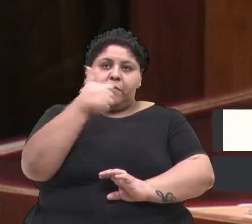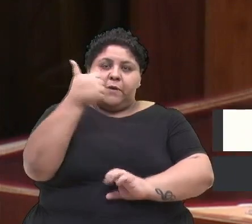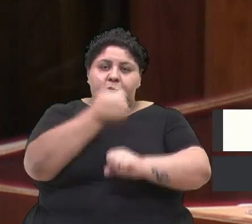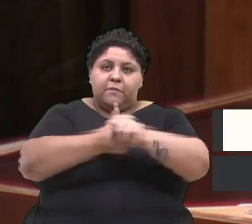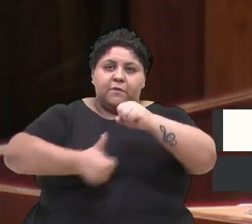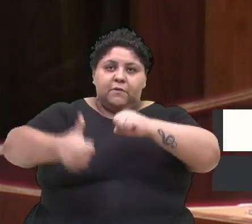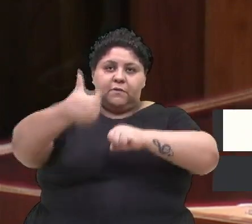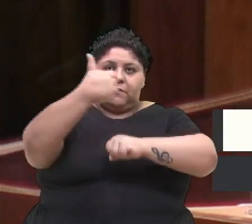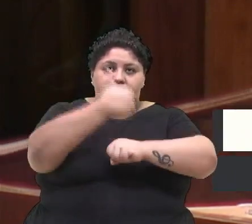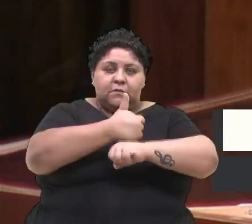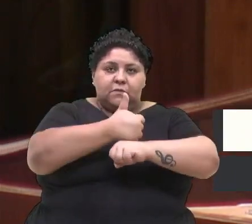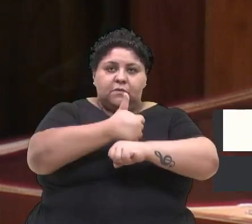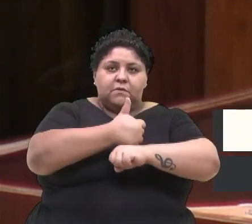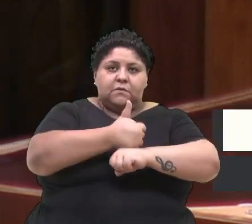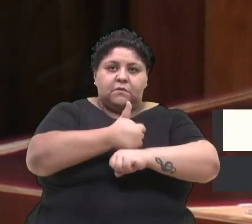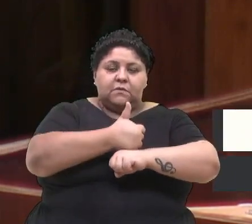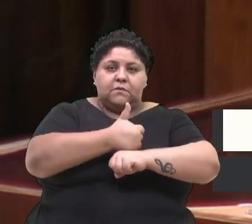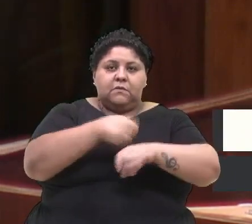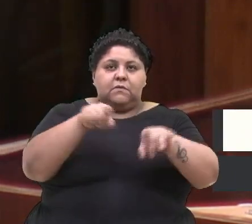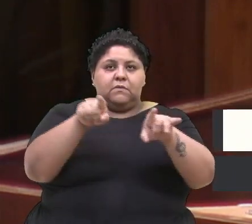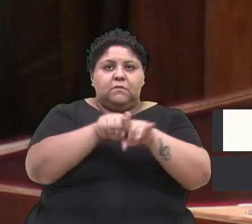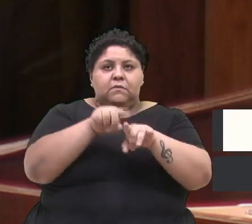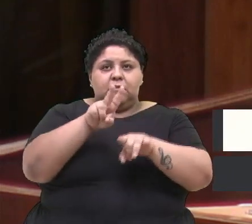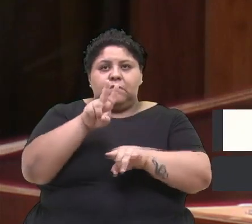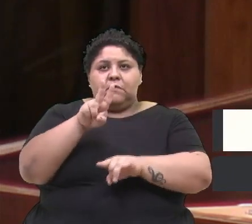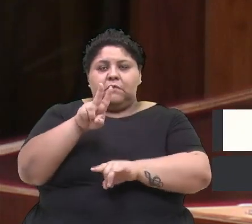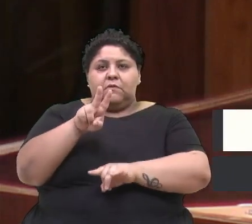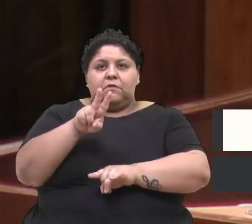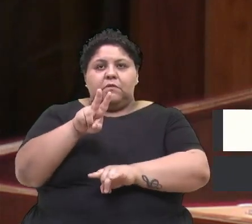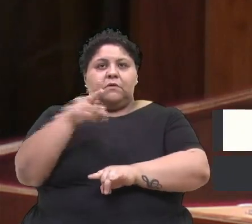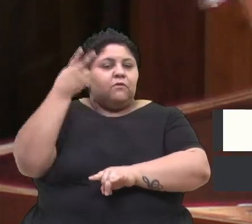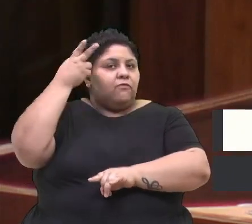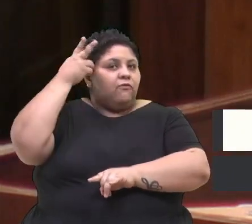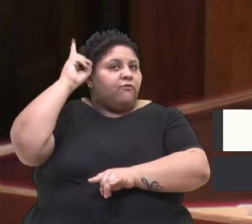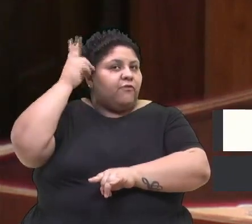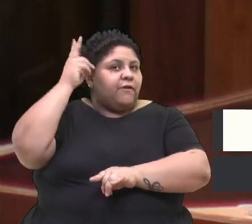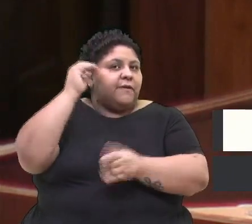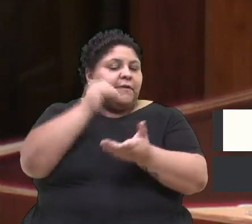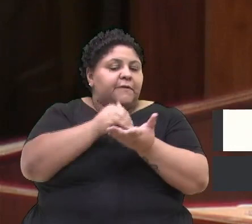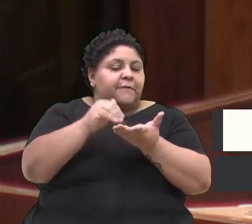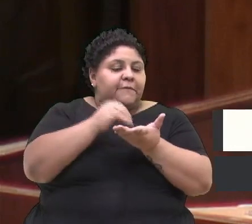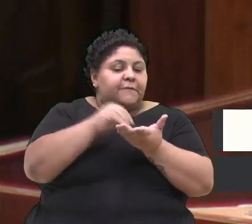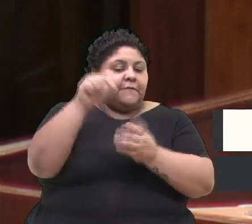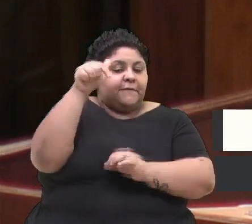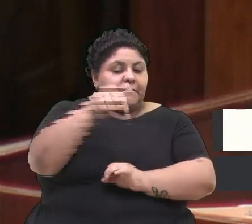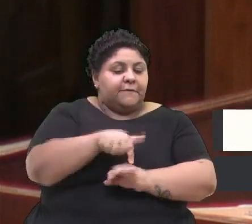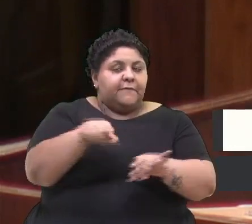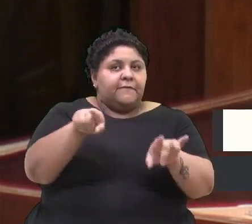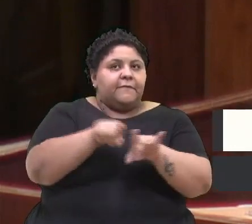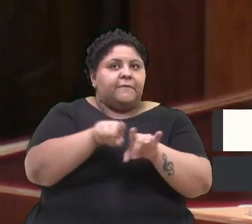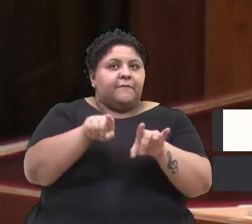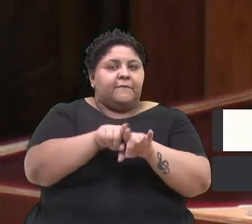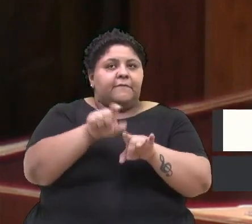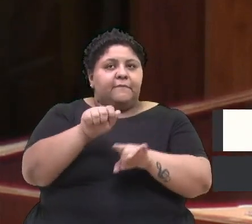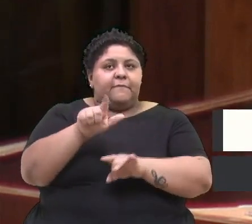Dair Mosquen, e oportunizar o Wagner numa secretaria e termos aqui o Alberto,